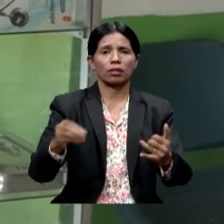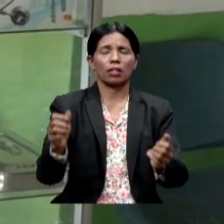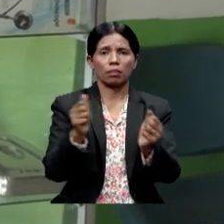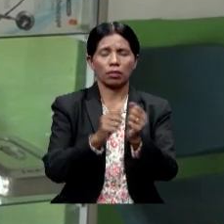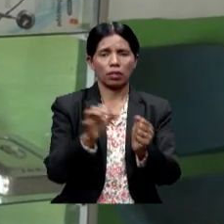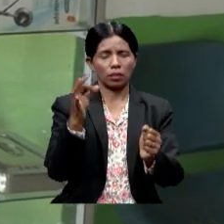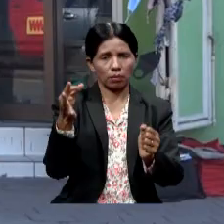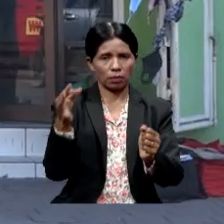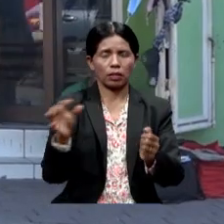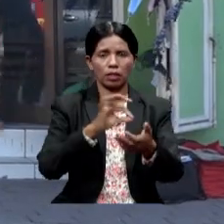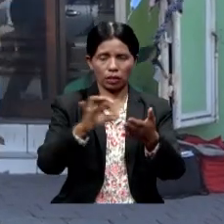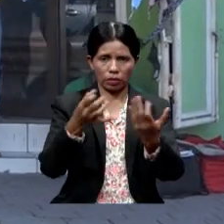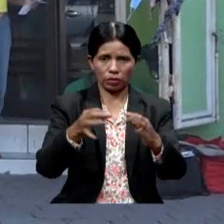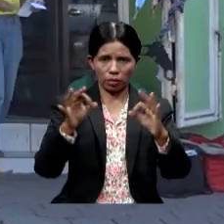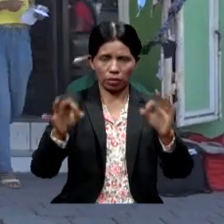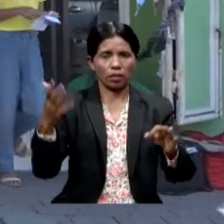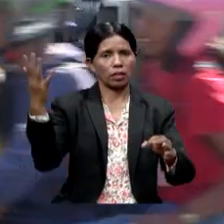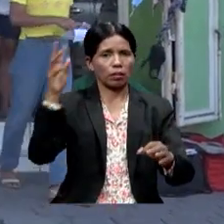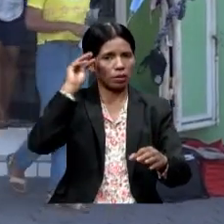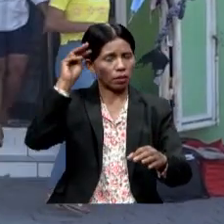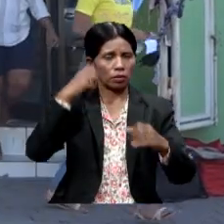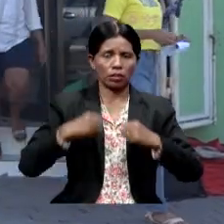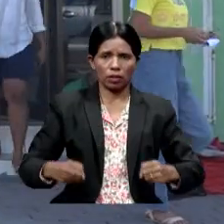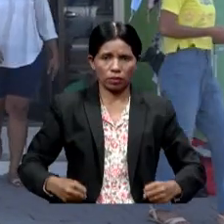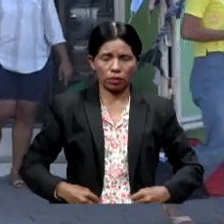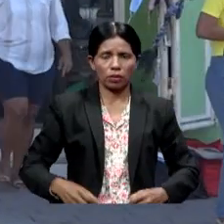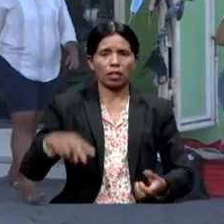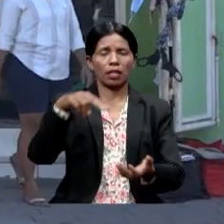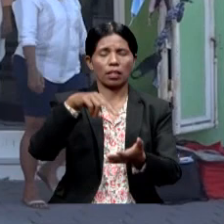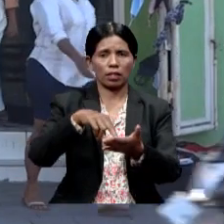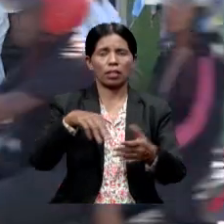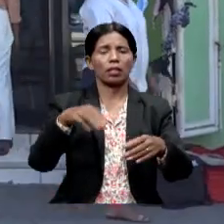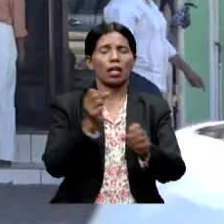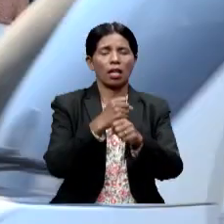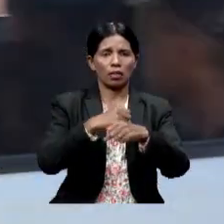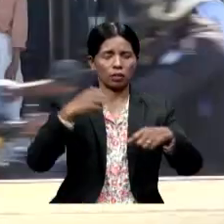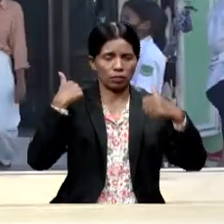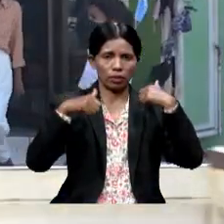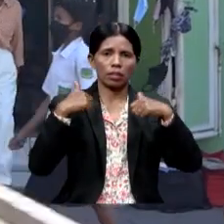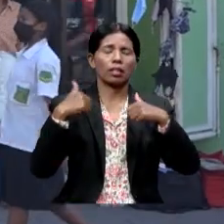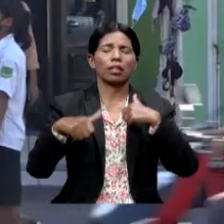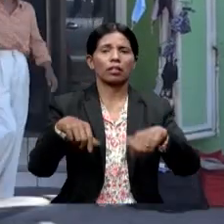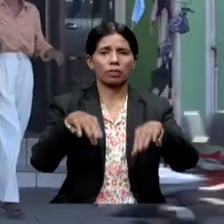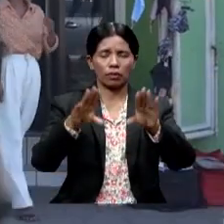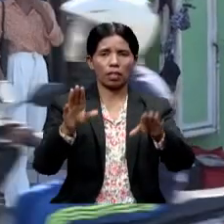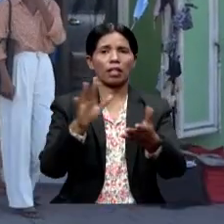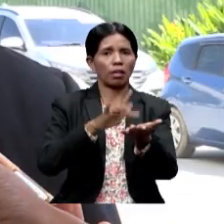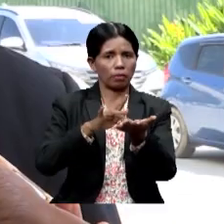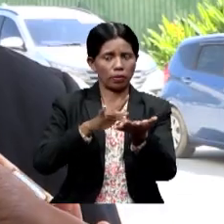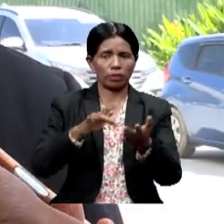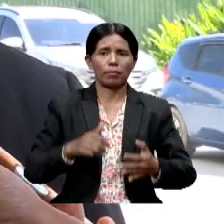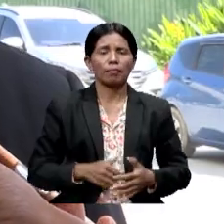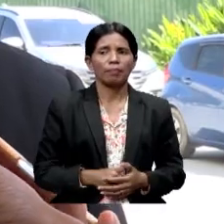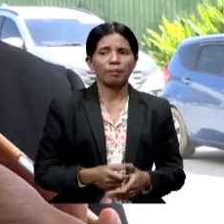Resin, Macrisistado ONA e a Ministério da Saúde, onde estabelece no halau atividade nessa farmácia privada. Depois